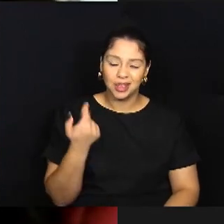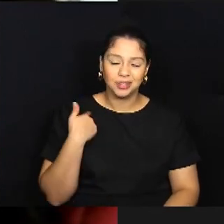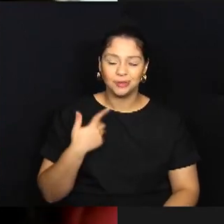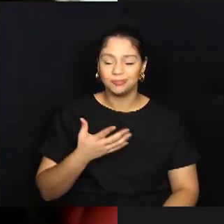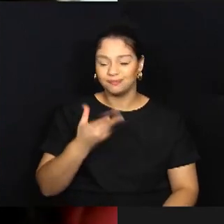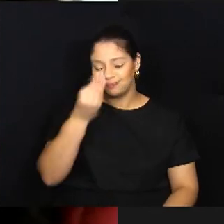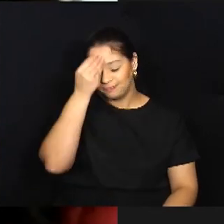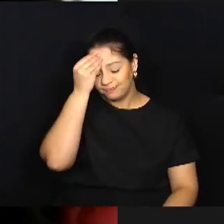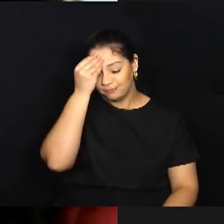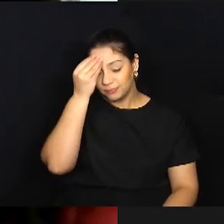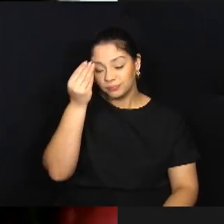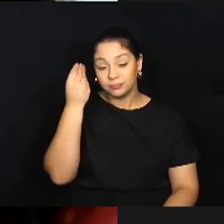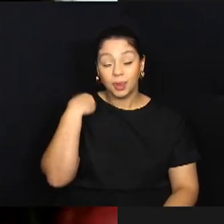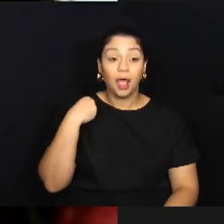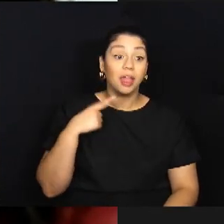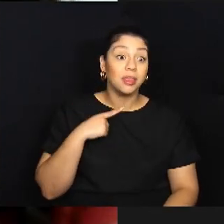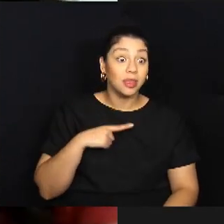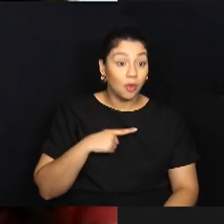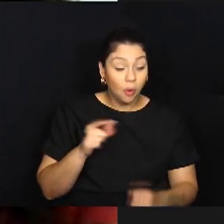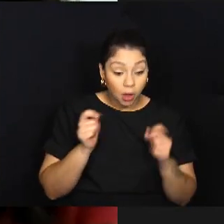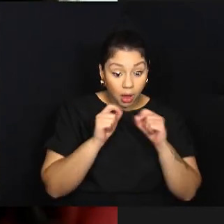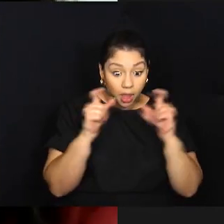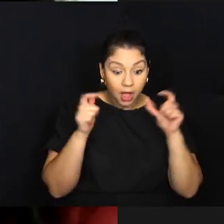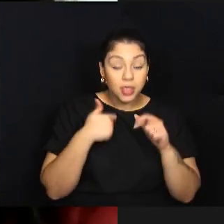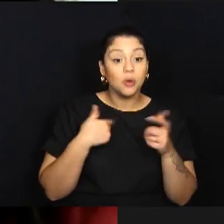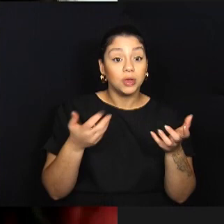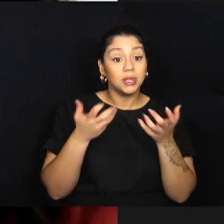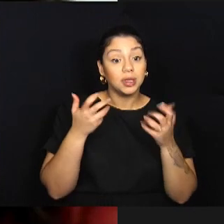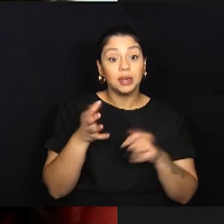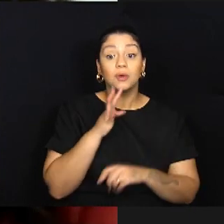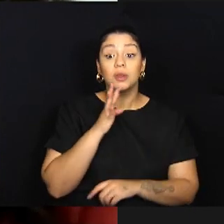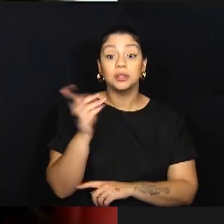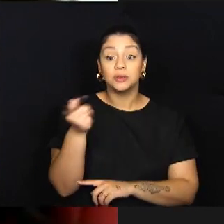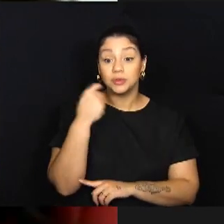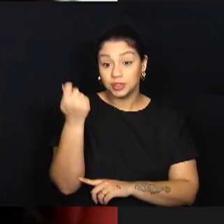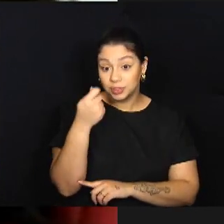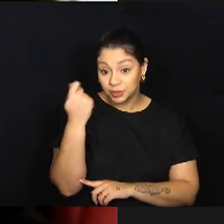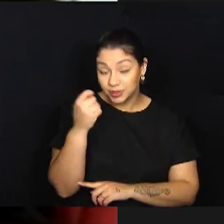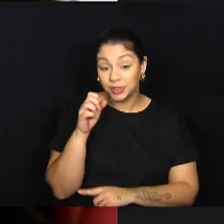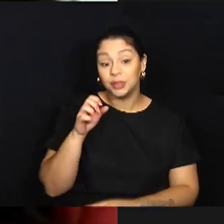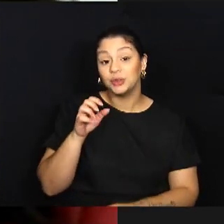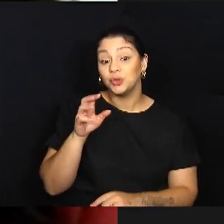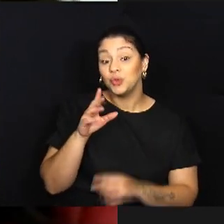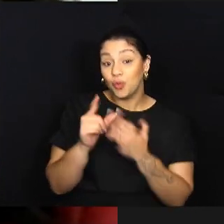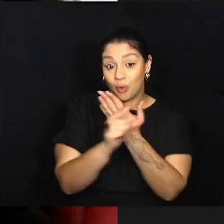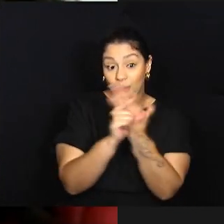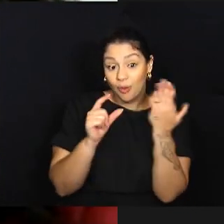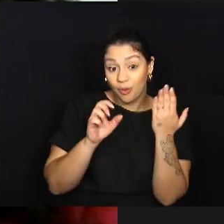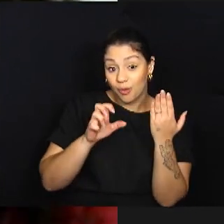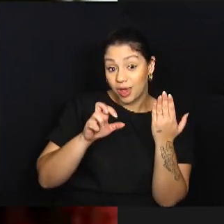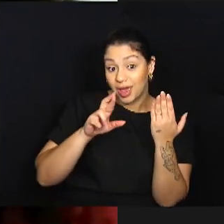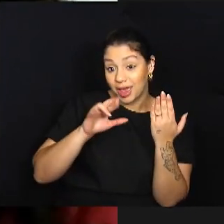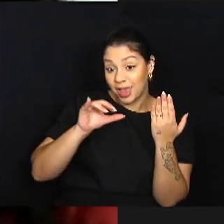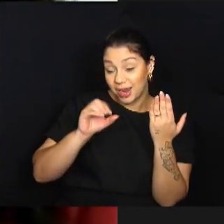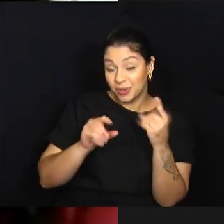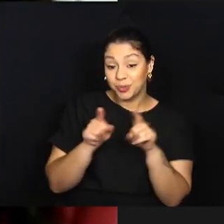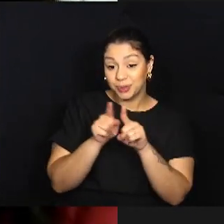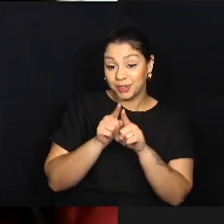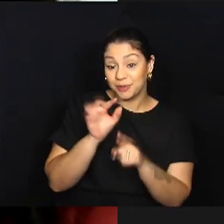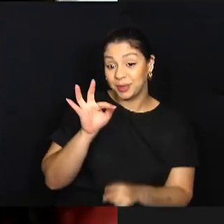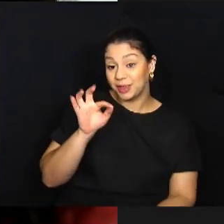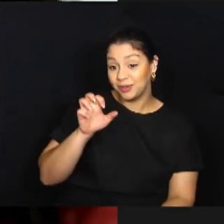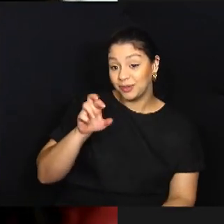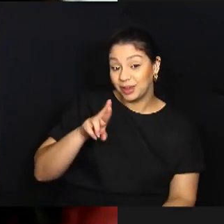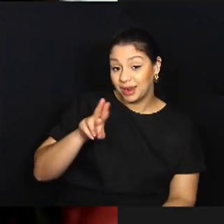noite, só que aí veio a vontade de conhecer o Rio Grande do Sul do Érico, fazer uma viagem em torno do Fernando Sabino, que foi essa que a gente fez